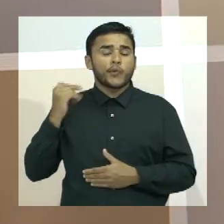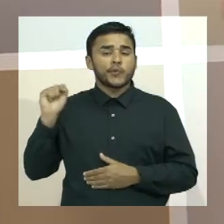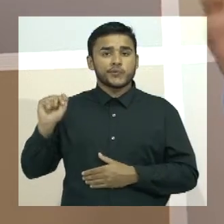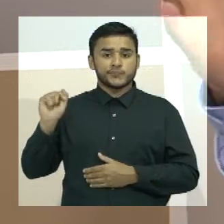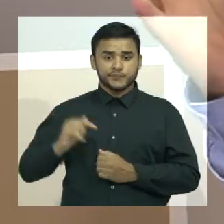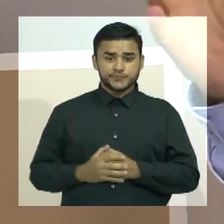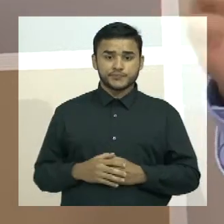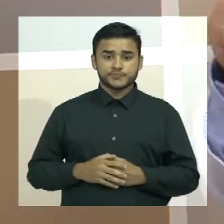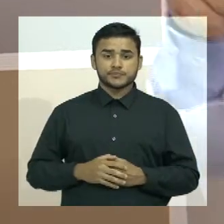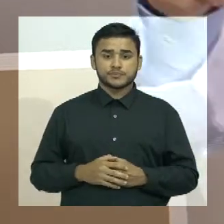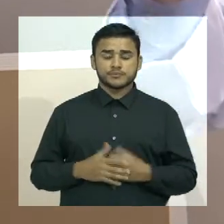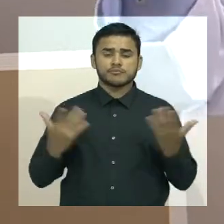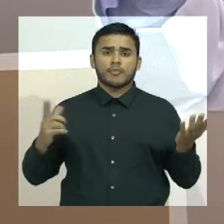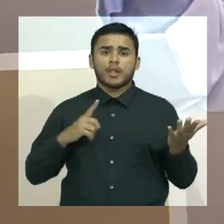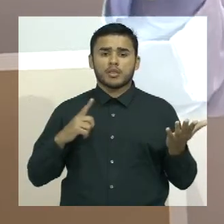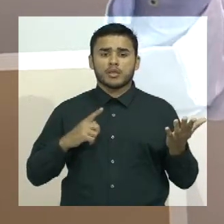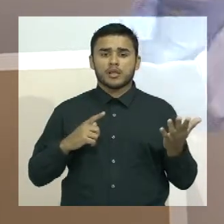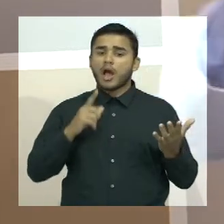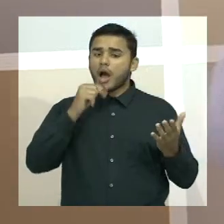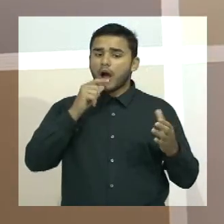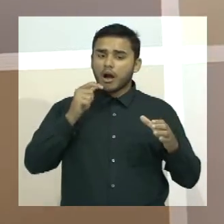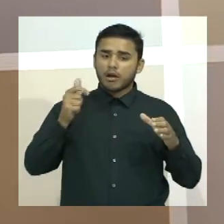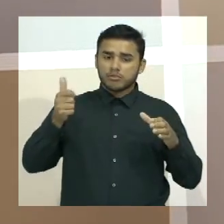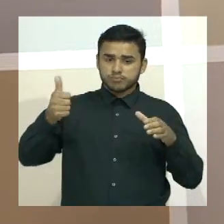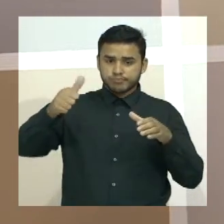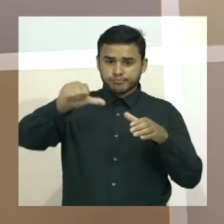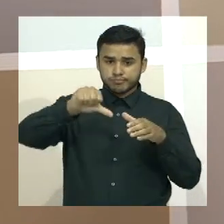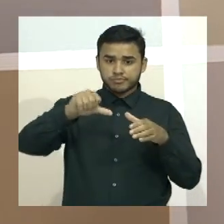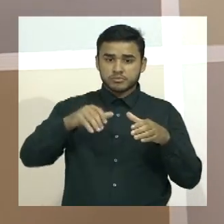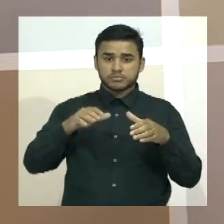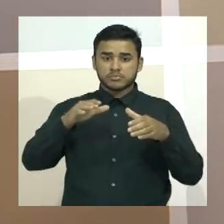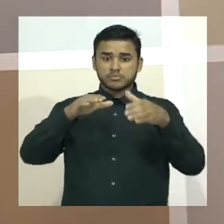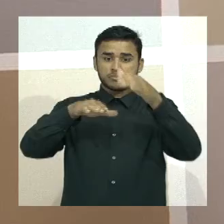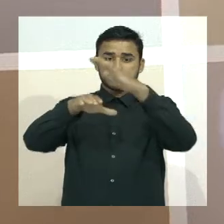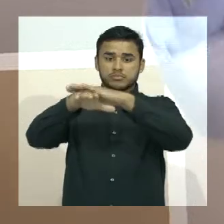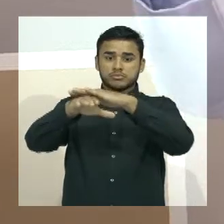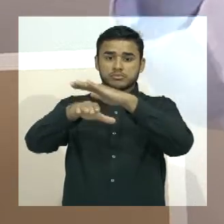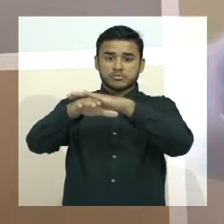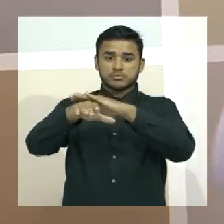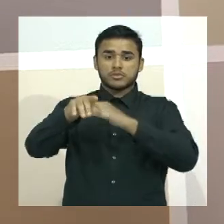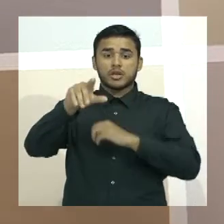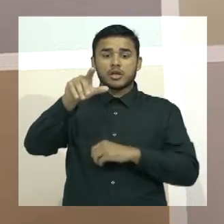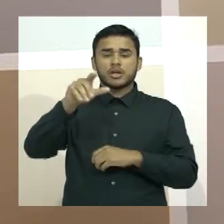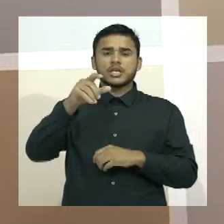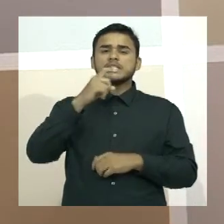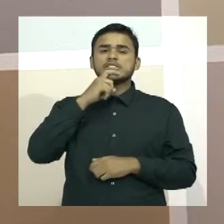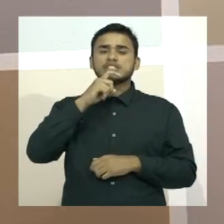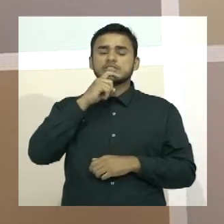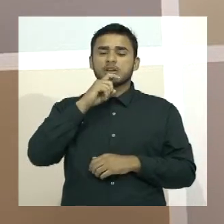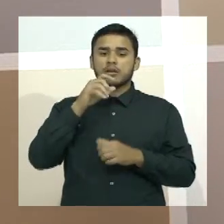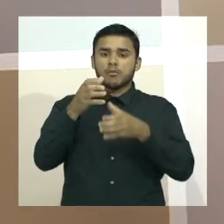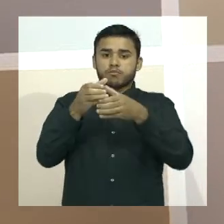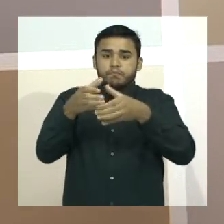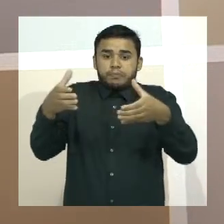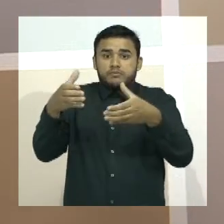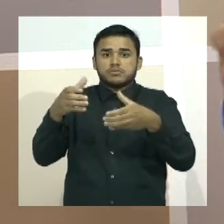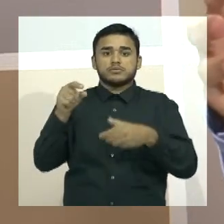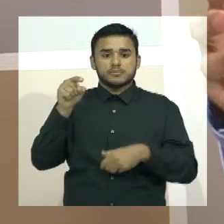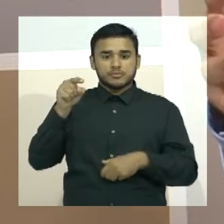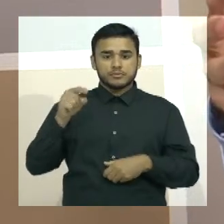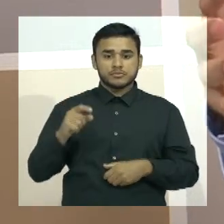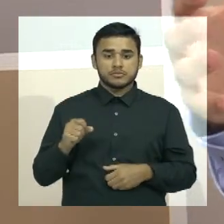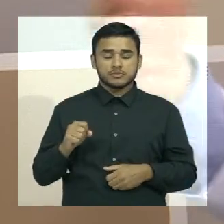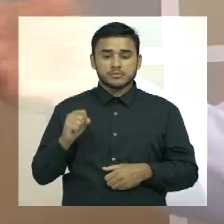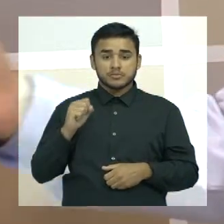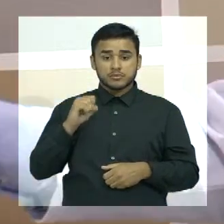um tubo de água. Você enche uma garrafa de água até o final e põe no congelador. O que acontece? Ela quebra, expande. A 4 graus Celsius, aquela água